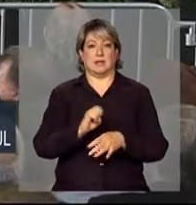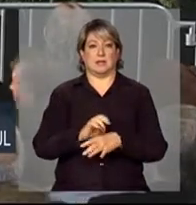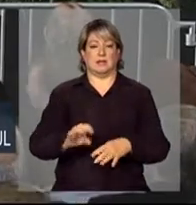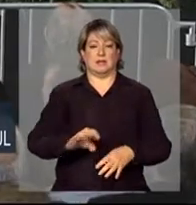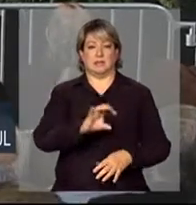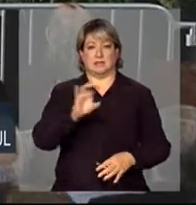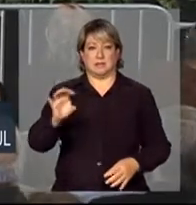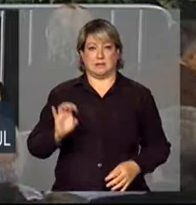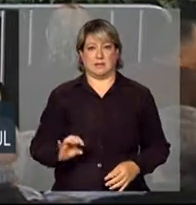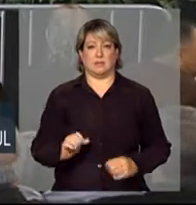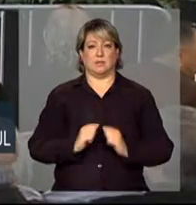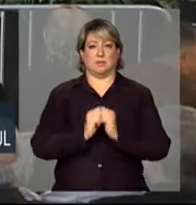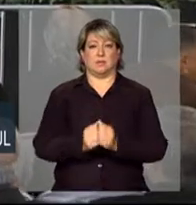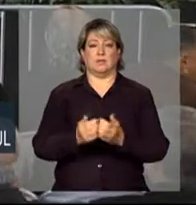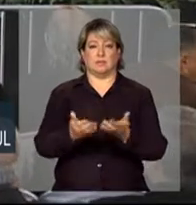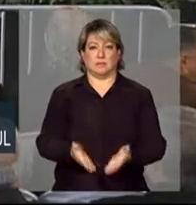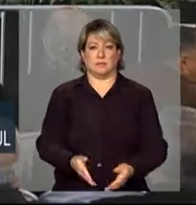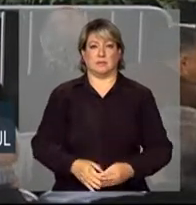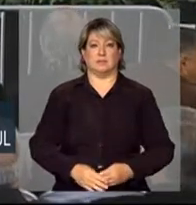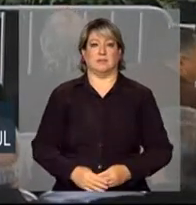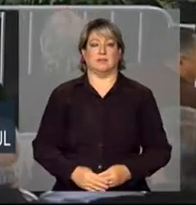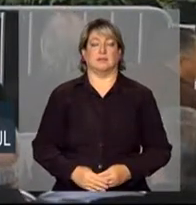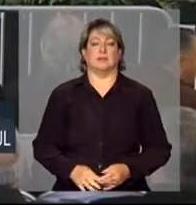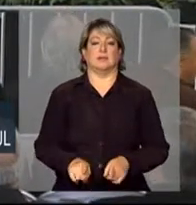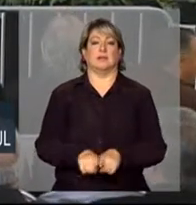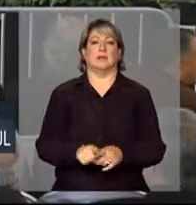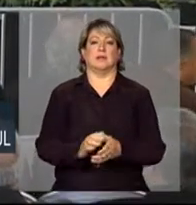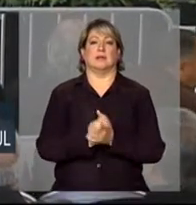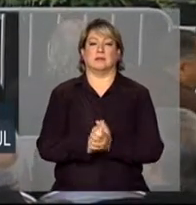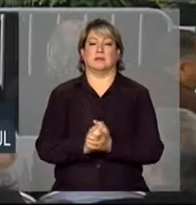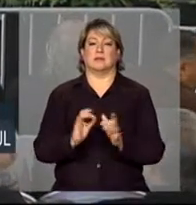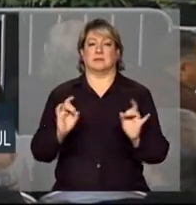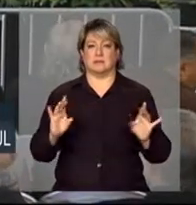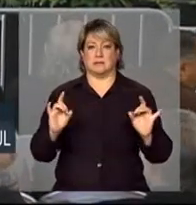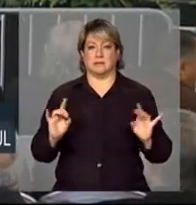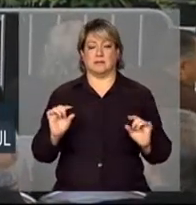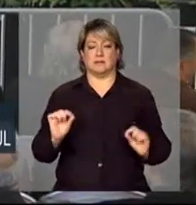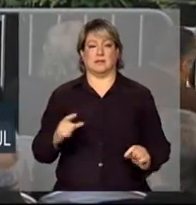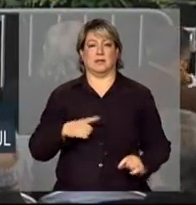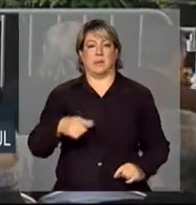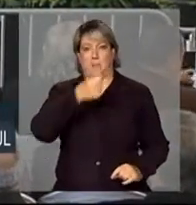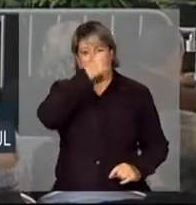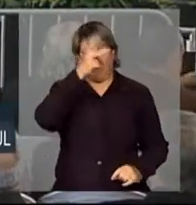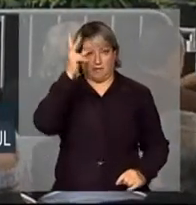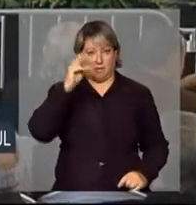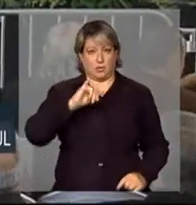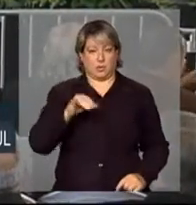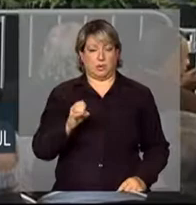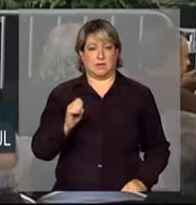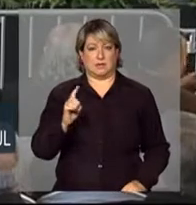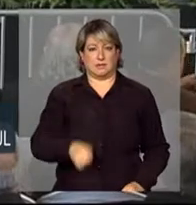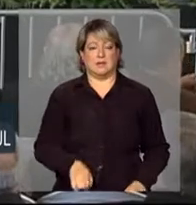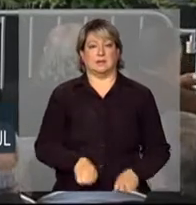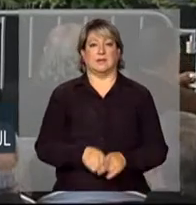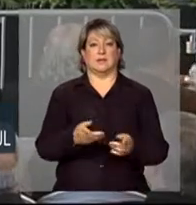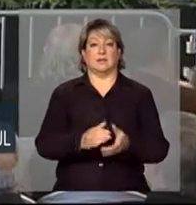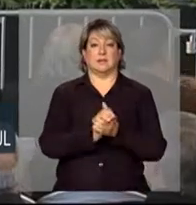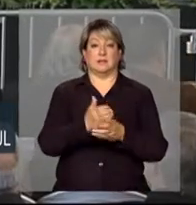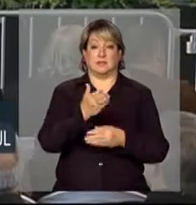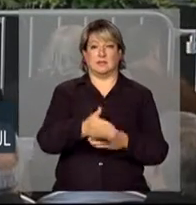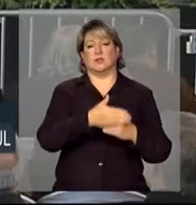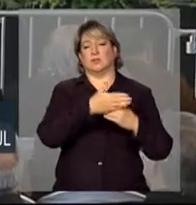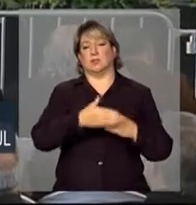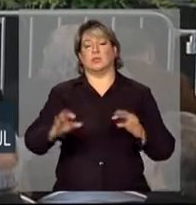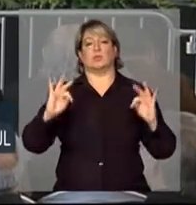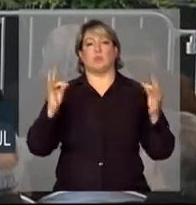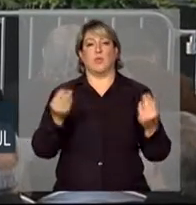estaduais que o acompanham. Uma saudação especial ao prefeito José Fortunati. Ao saudar o Fortunati, saúdo